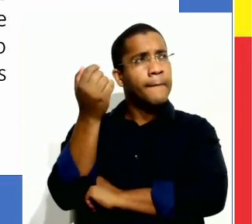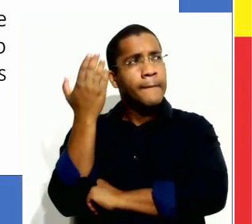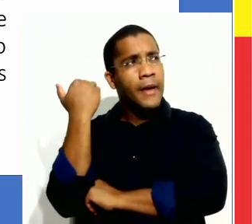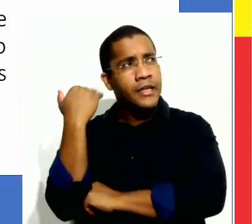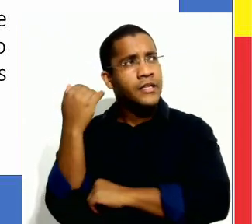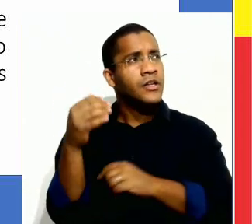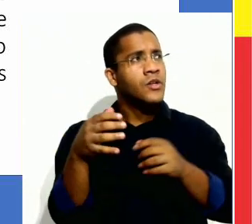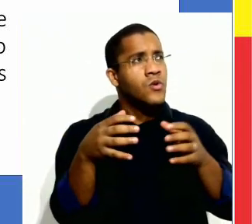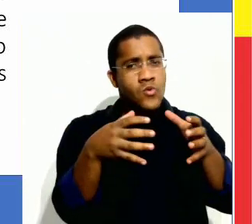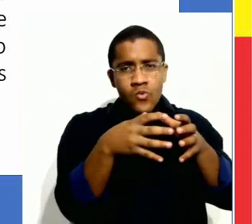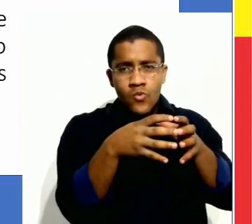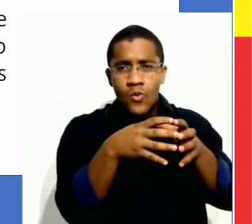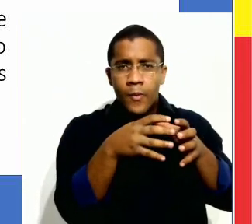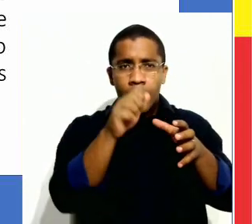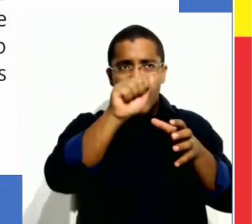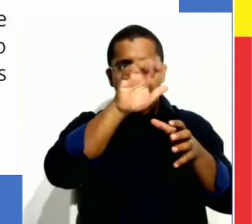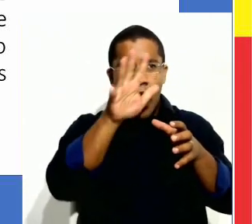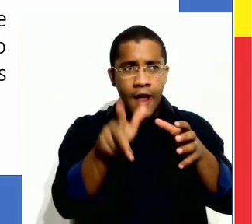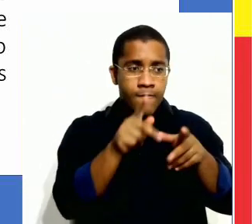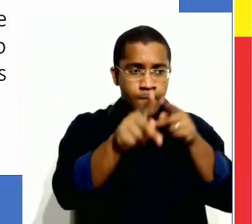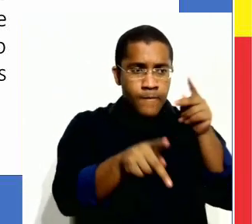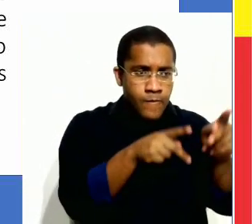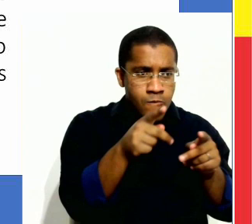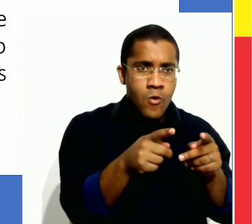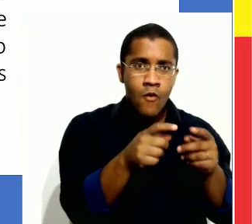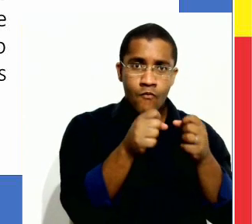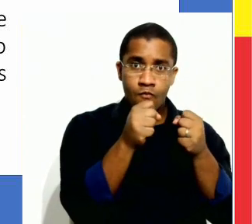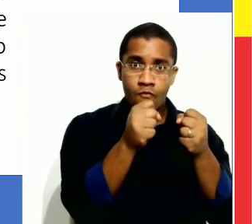e poderosas civilizações africanas,